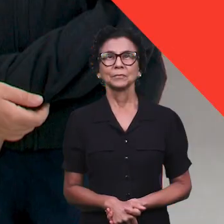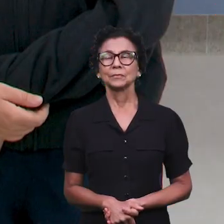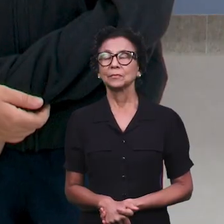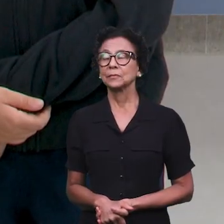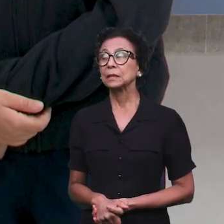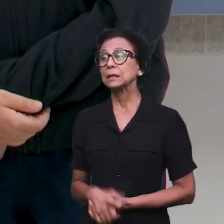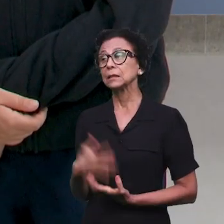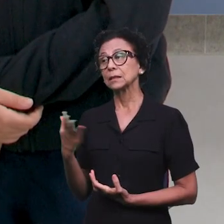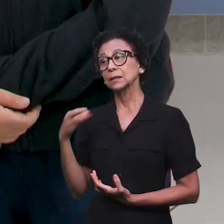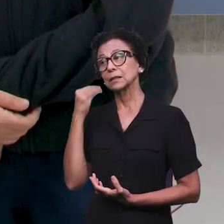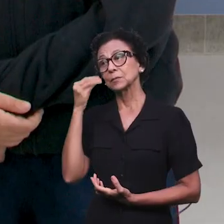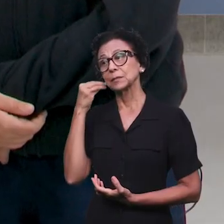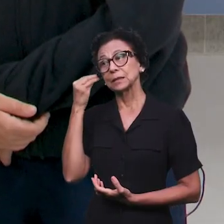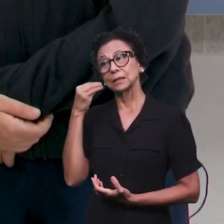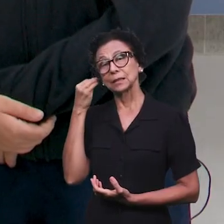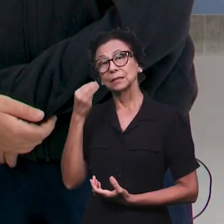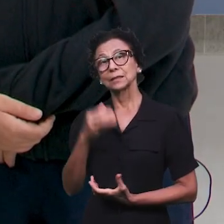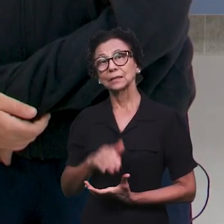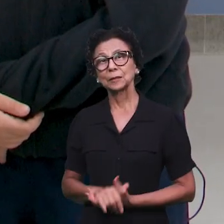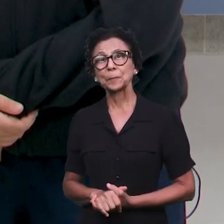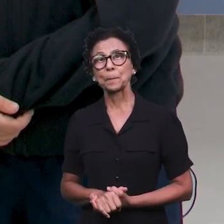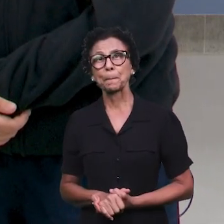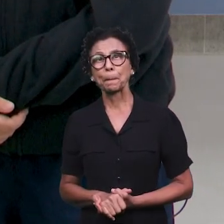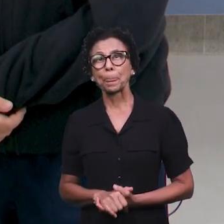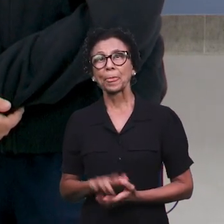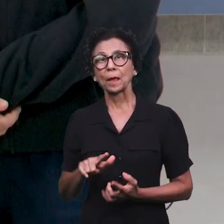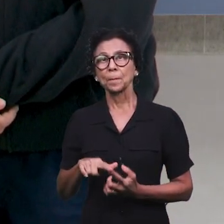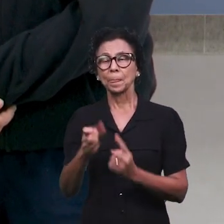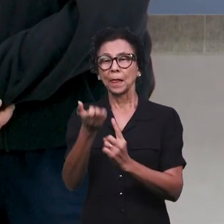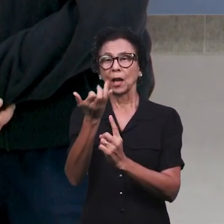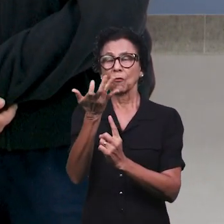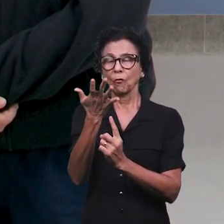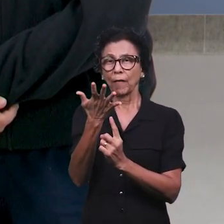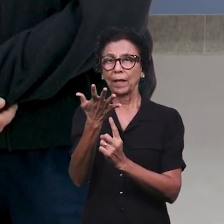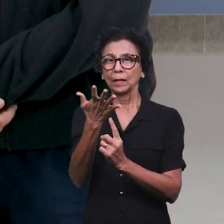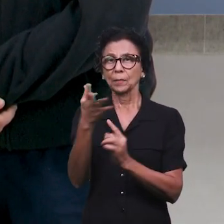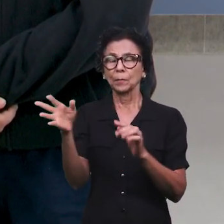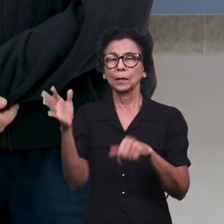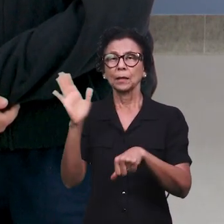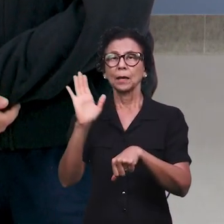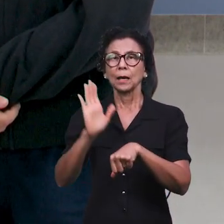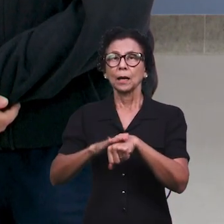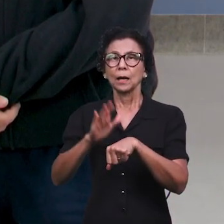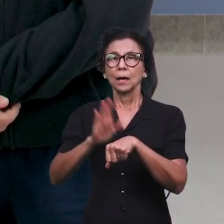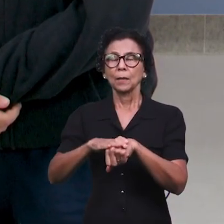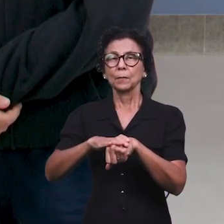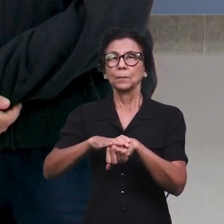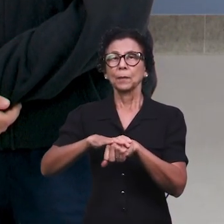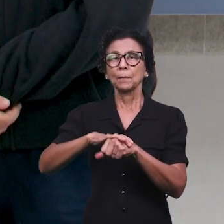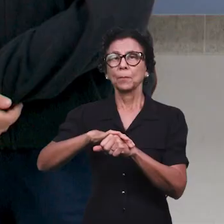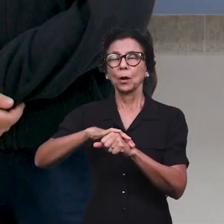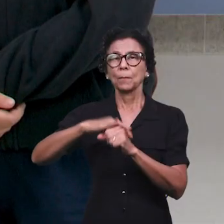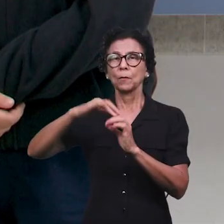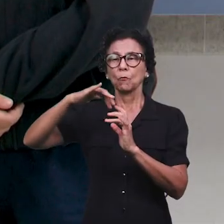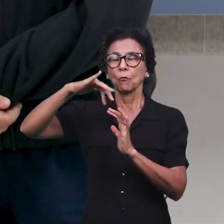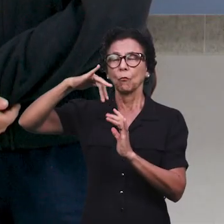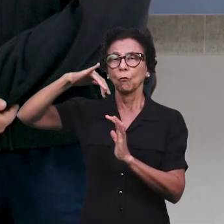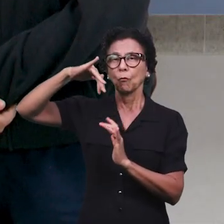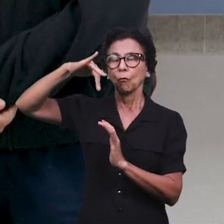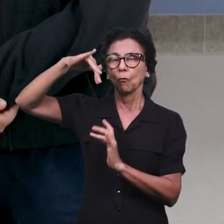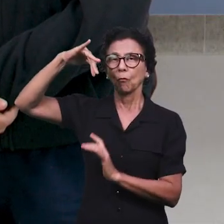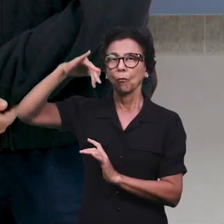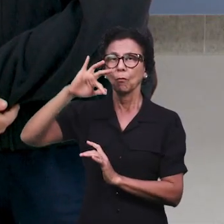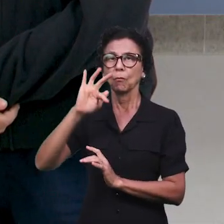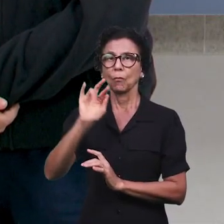Então, quando nós estávamos fazendo o nosso experimento aqui, Pedro, nós tentamos e conseguimos fazer com que a vela fosse acendida pela fumaça, você viu? Acendemos